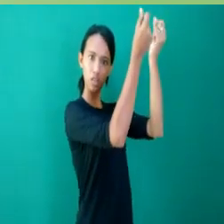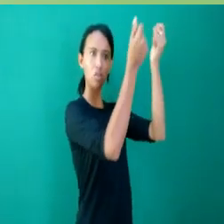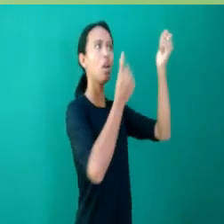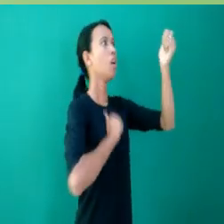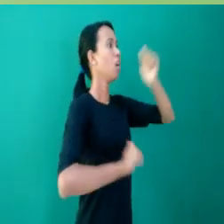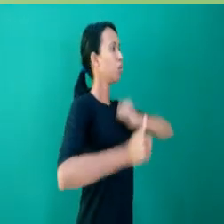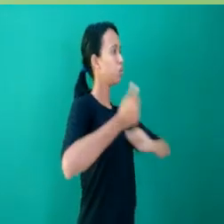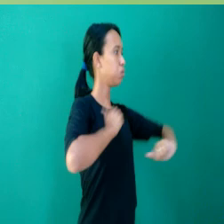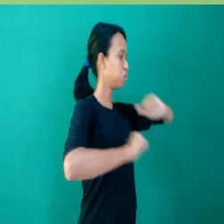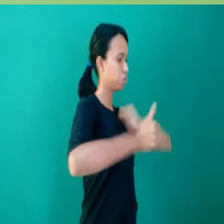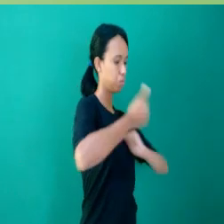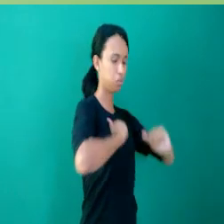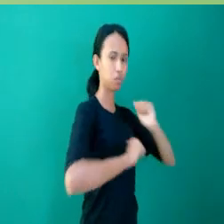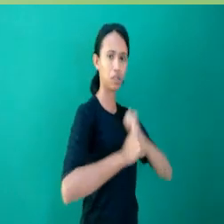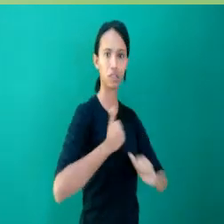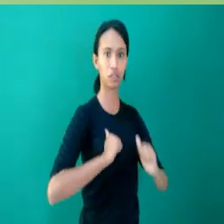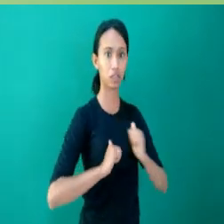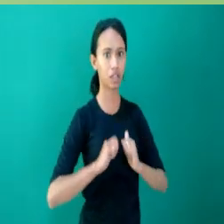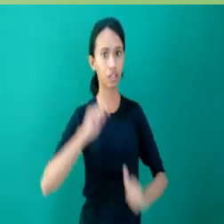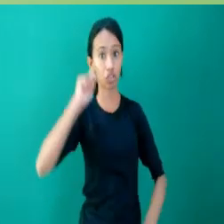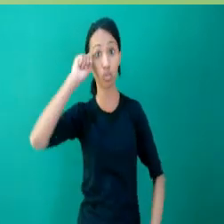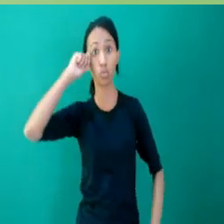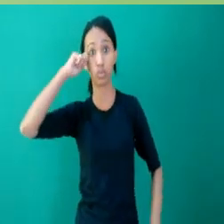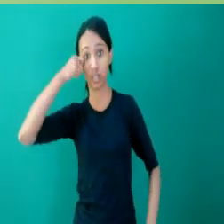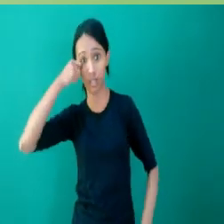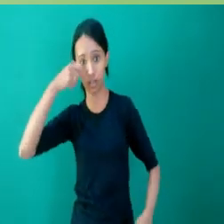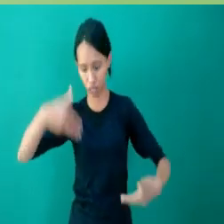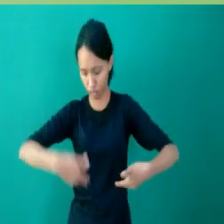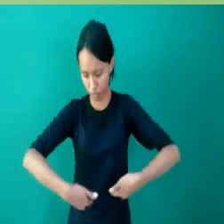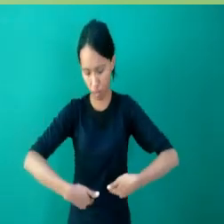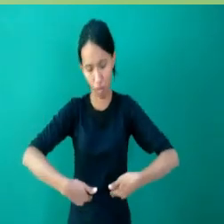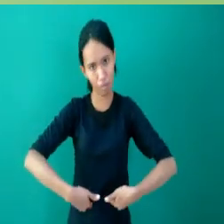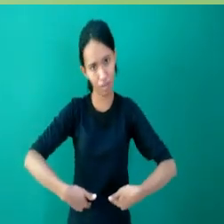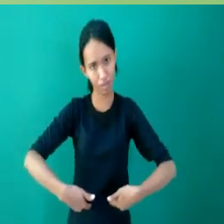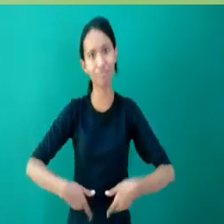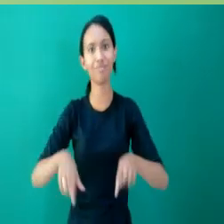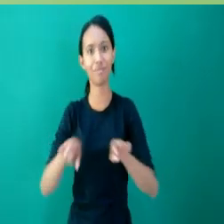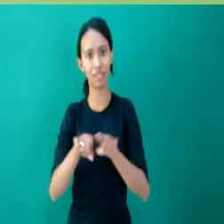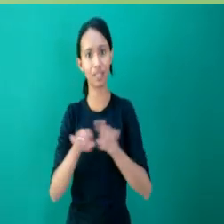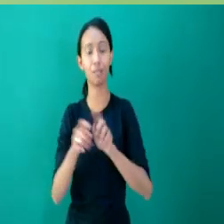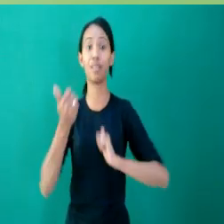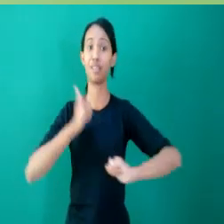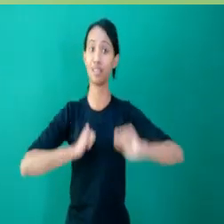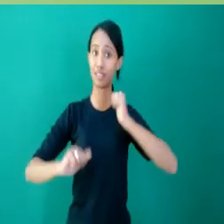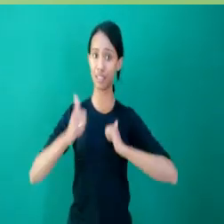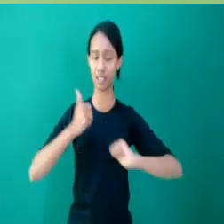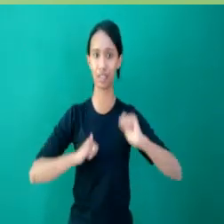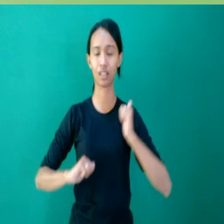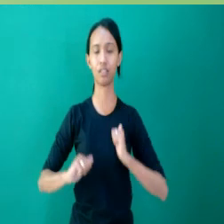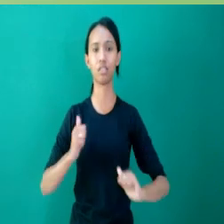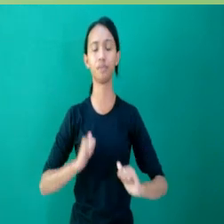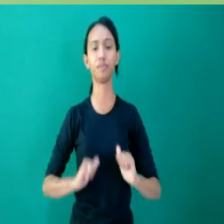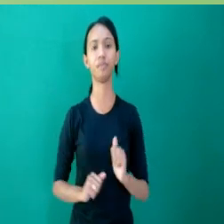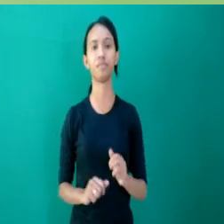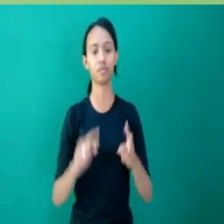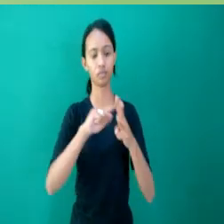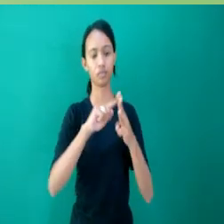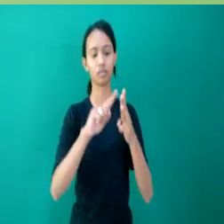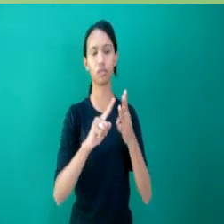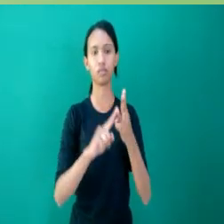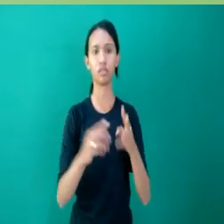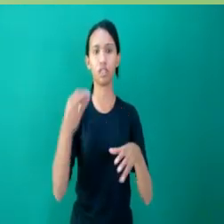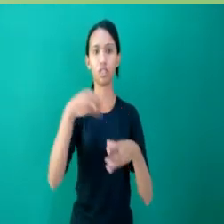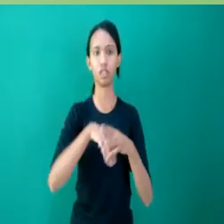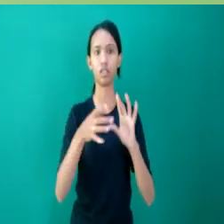está passando fome. O negro está passando as duas coisas, é pior ainda. E três coisas, que num contexto